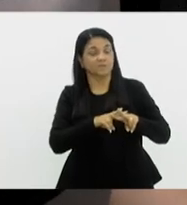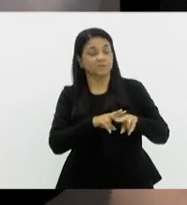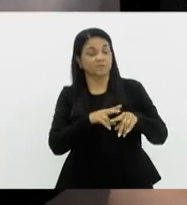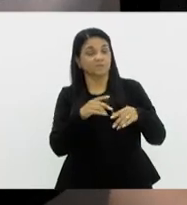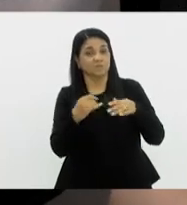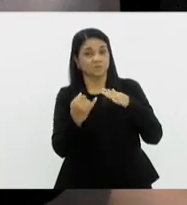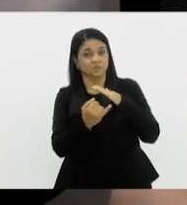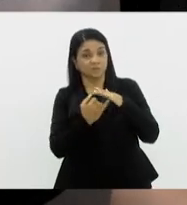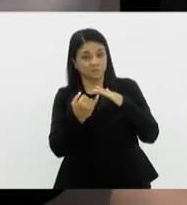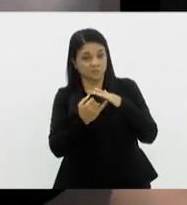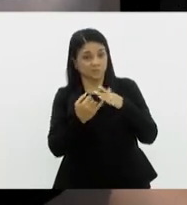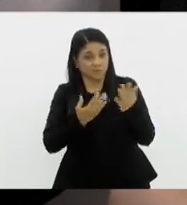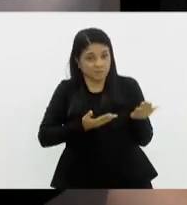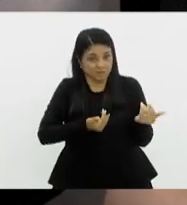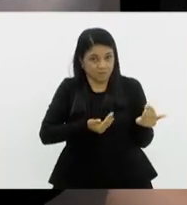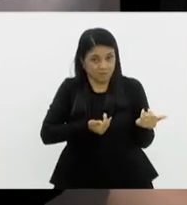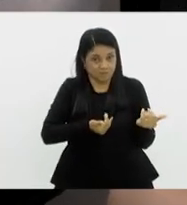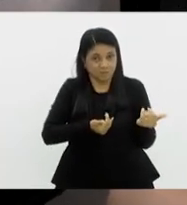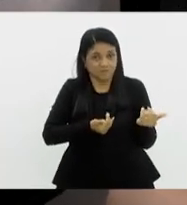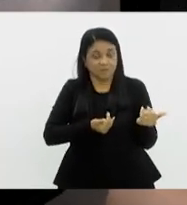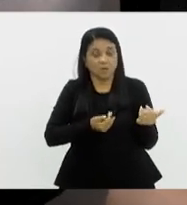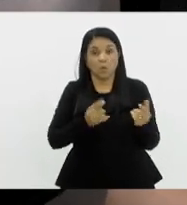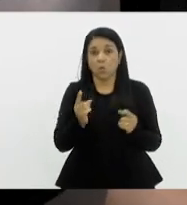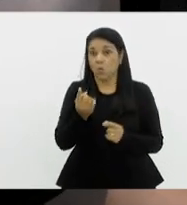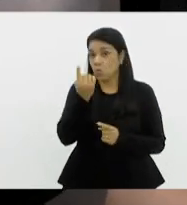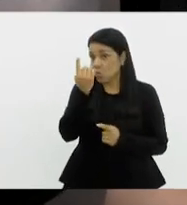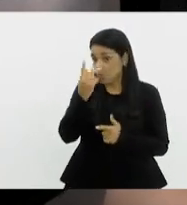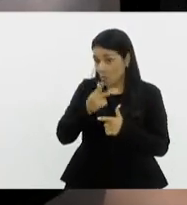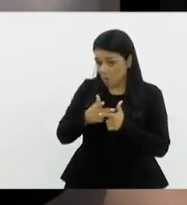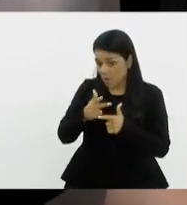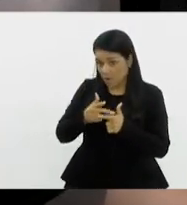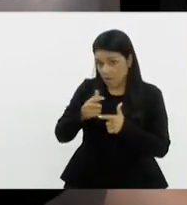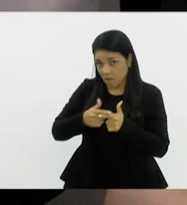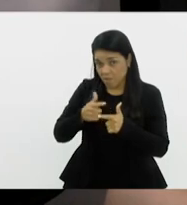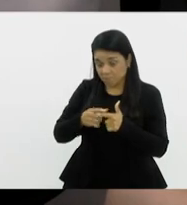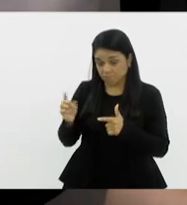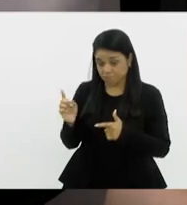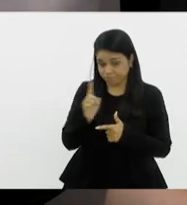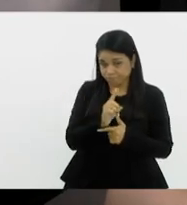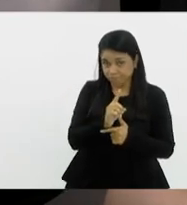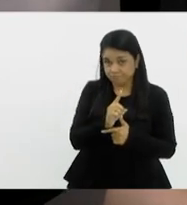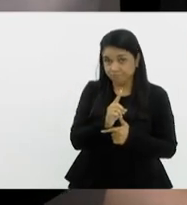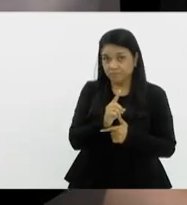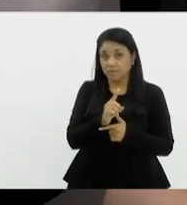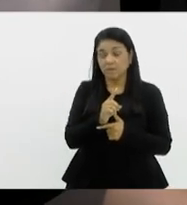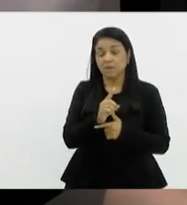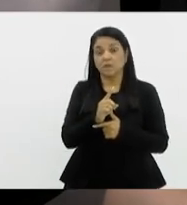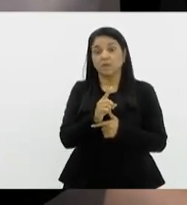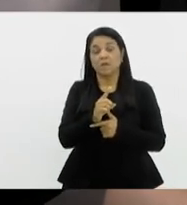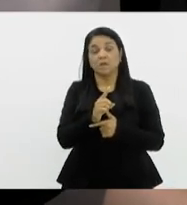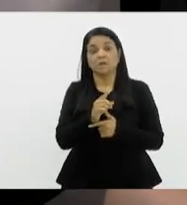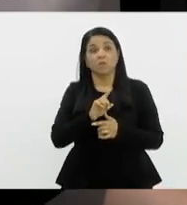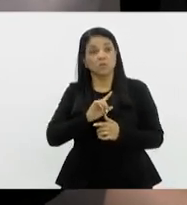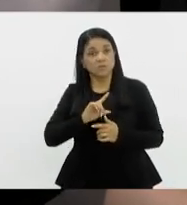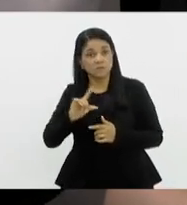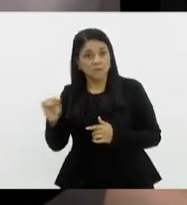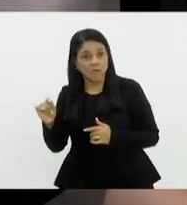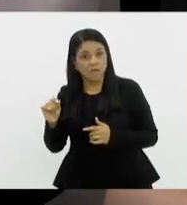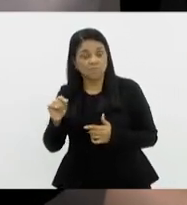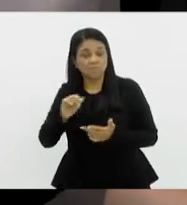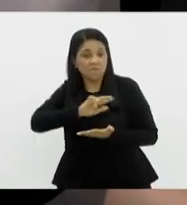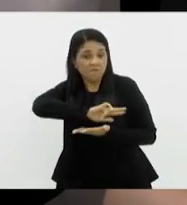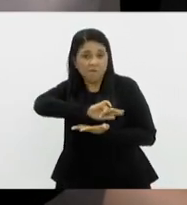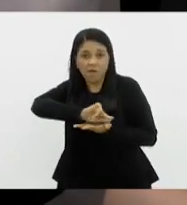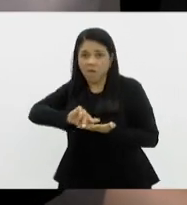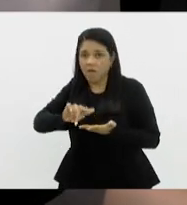com um problema, às vezes entra com um problema e sai com vários outros, né? Então, veja bem,